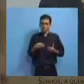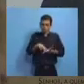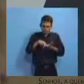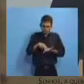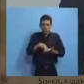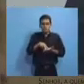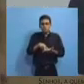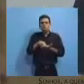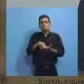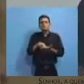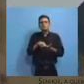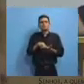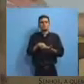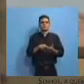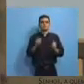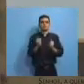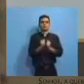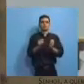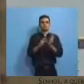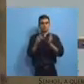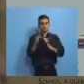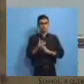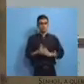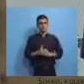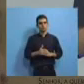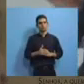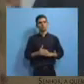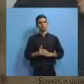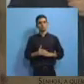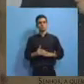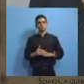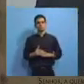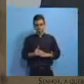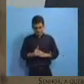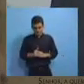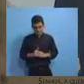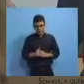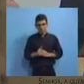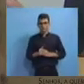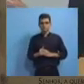enraizados, ou o vento leva. E está levando.